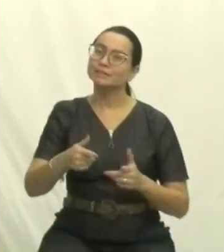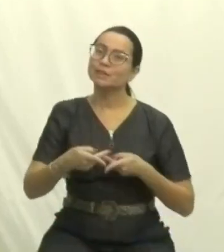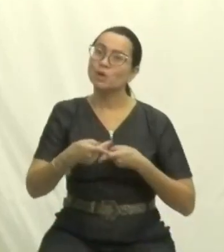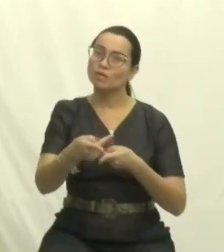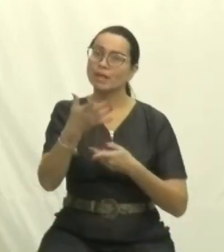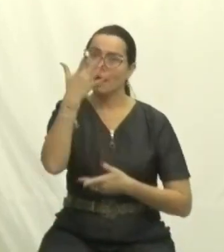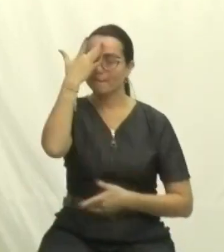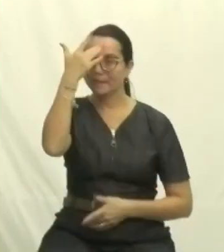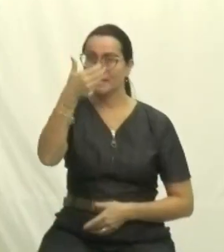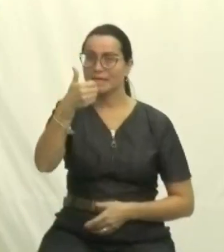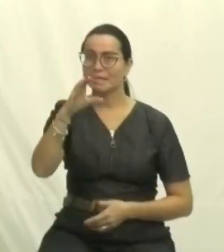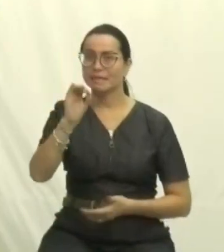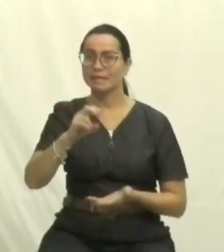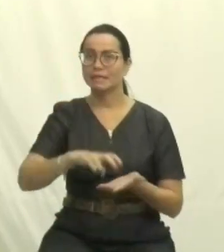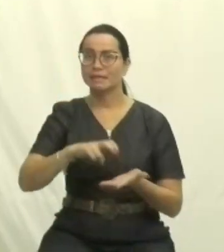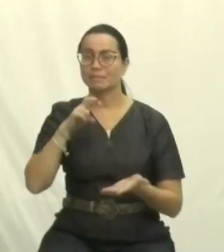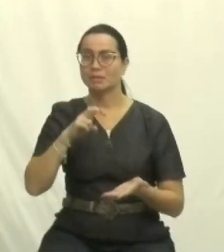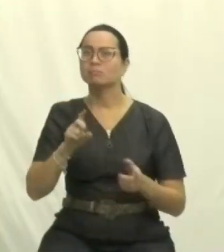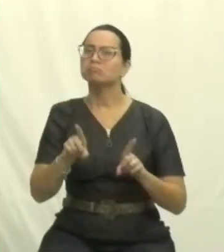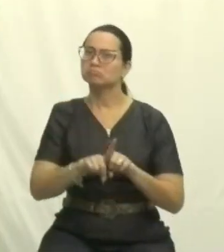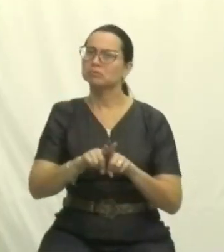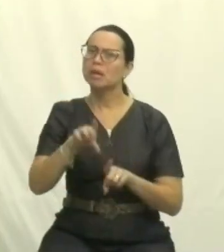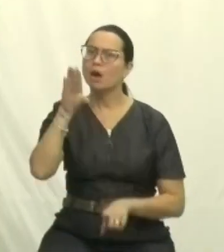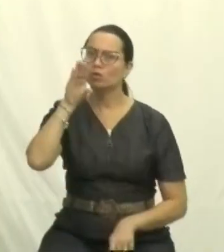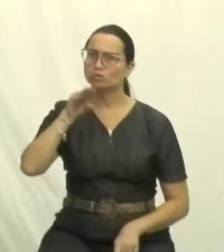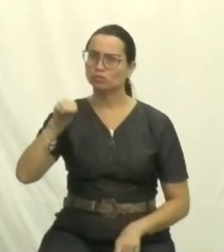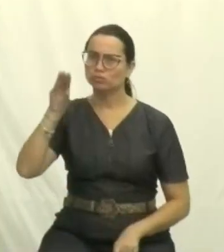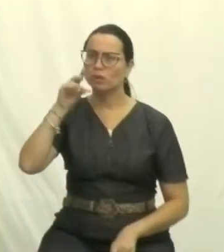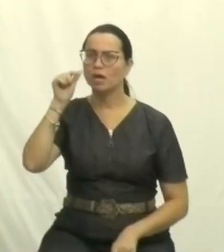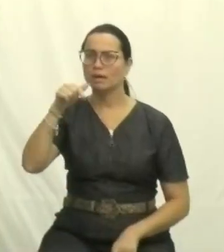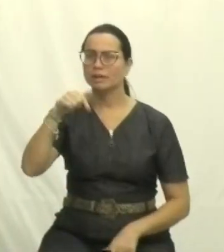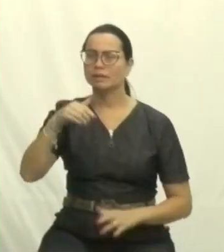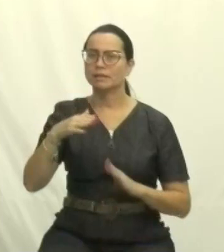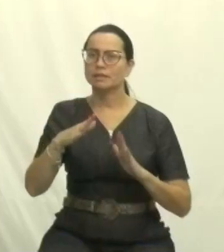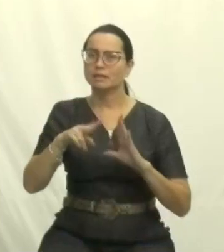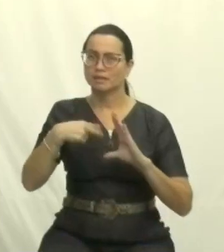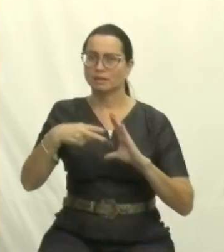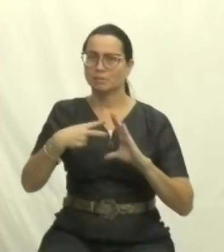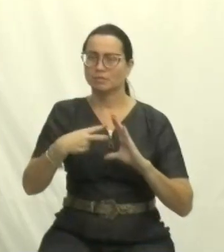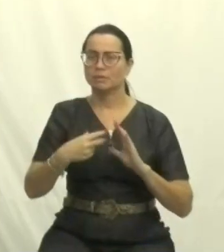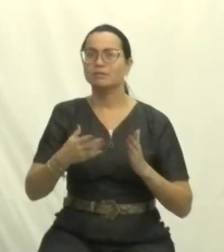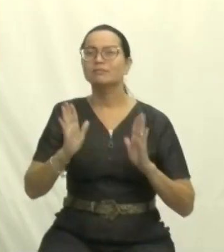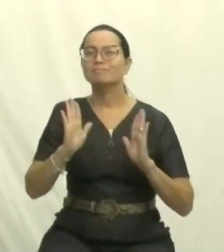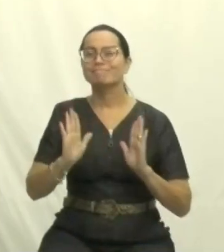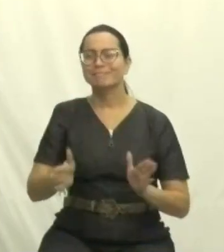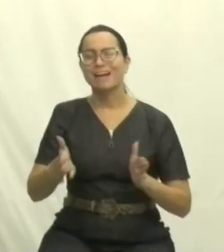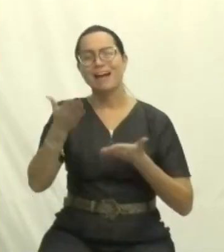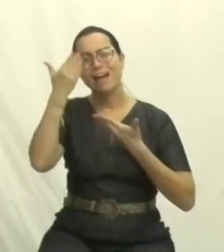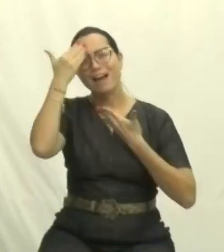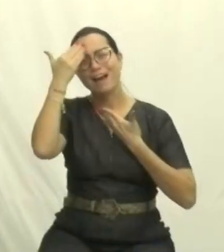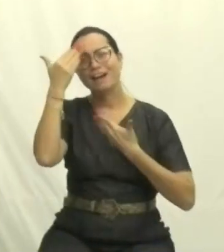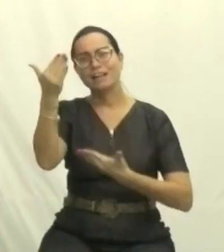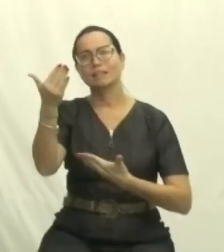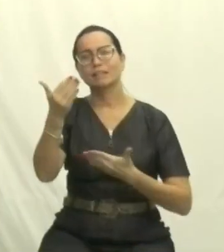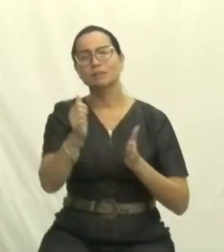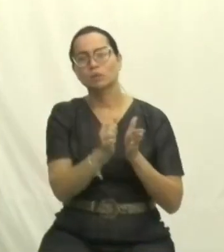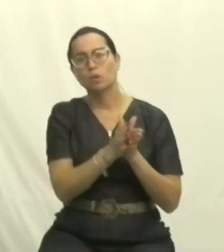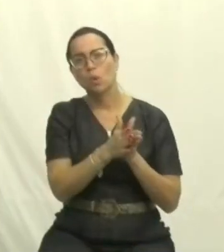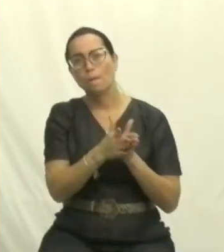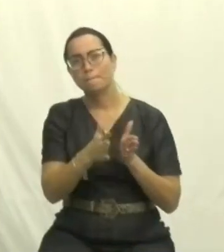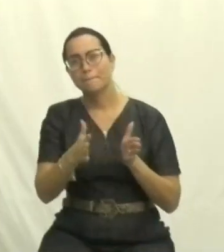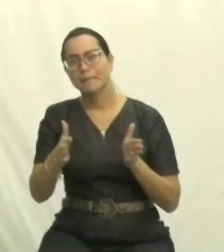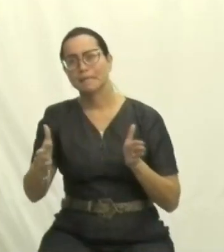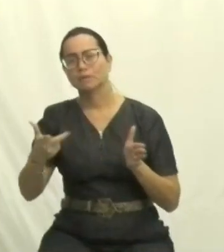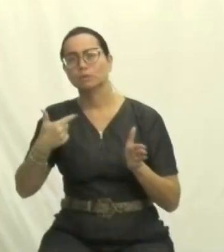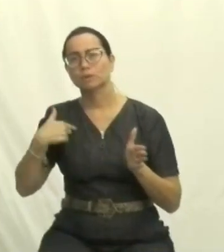manhã, senhor presidente. Também os funcionários desta casa. E que desde já eu agradeço, né, o período que estive